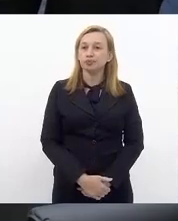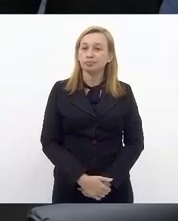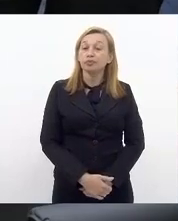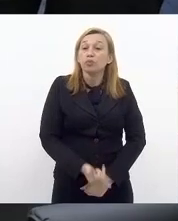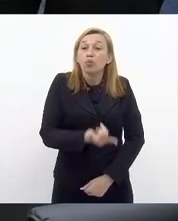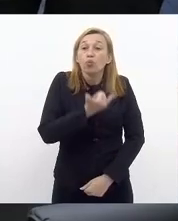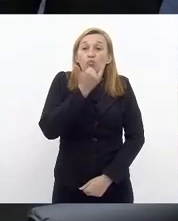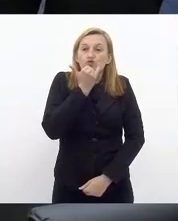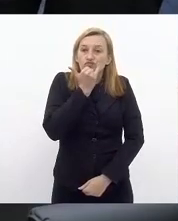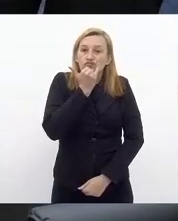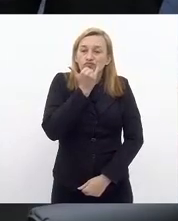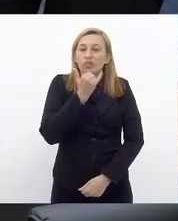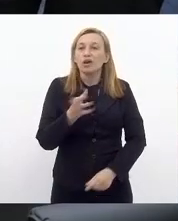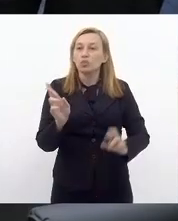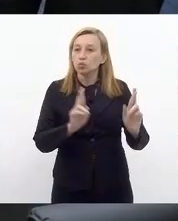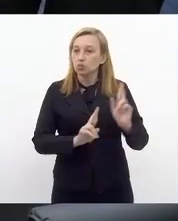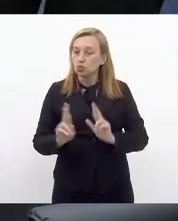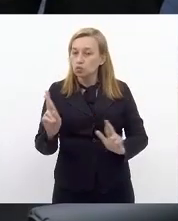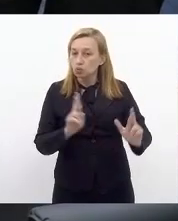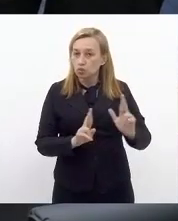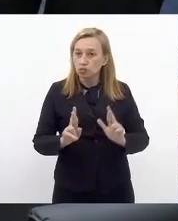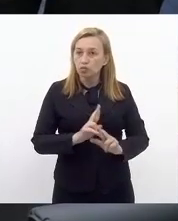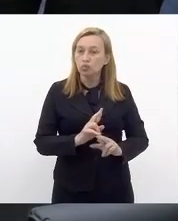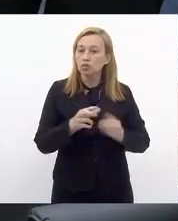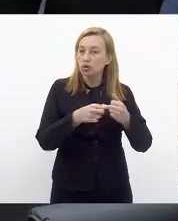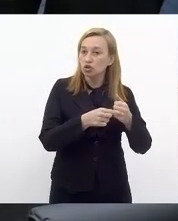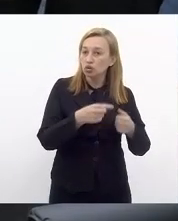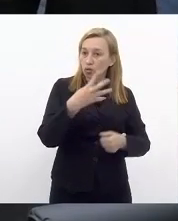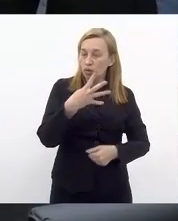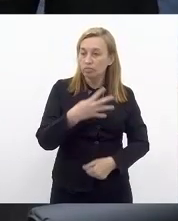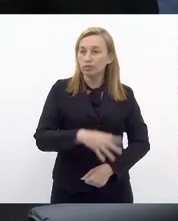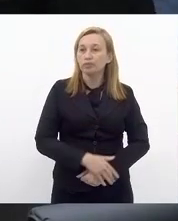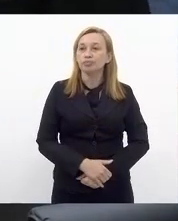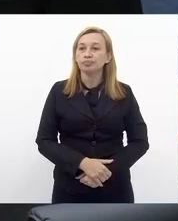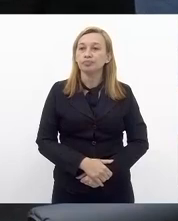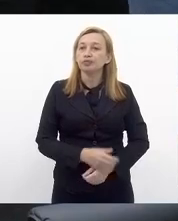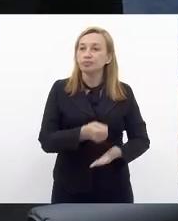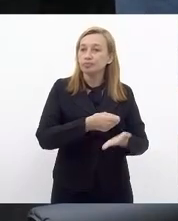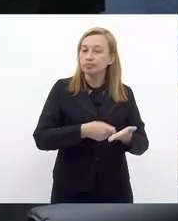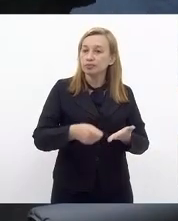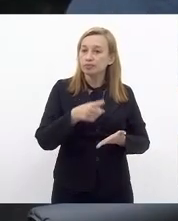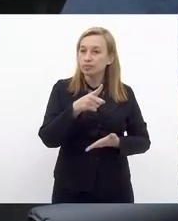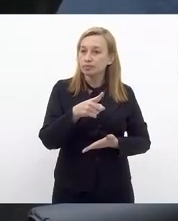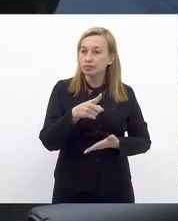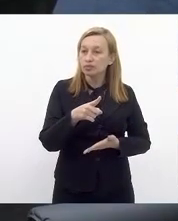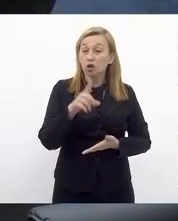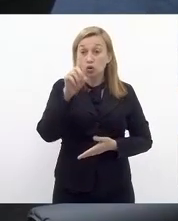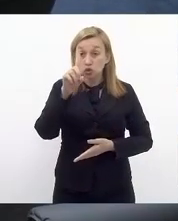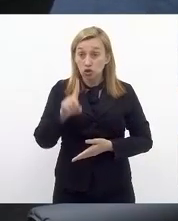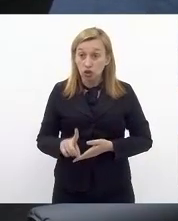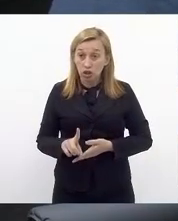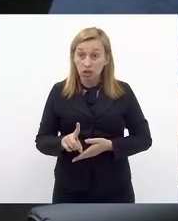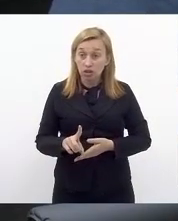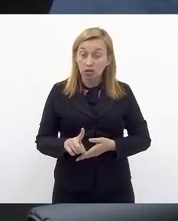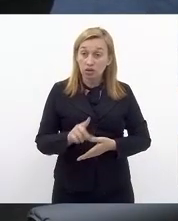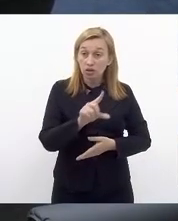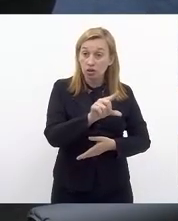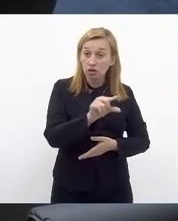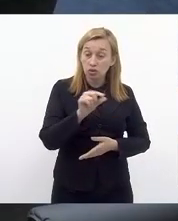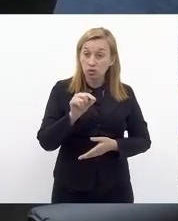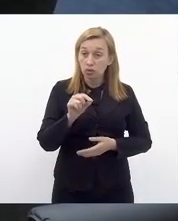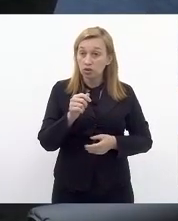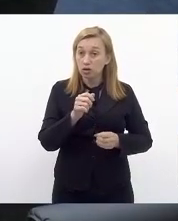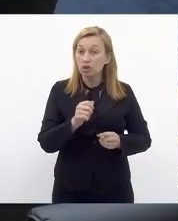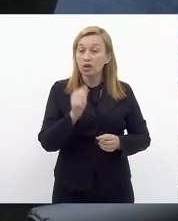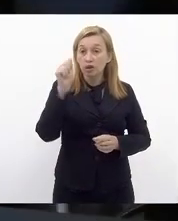desculpa com relação à o artigo quarto tá escrito lá ressalvado o direito de opção à aposentadoria pelas